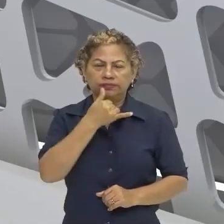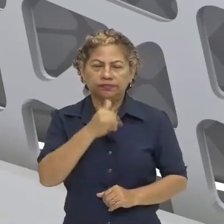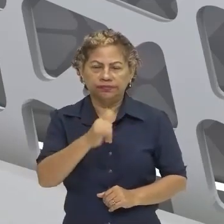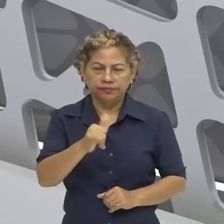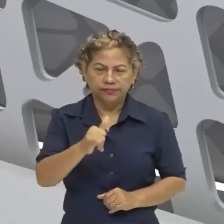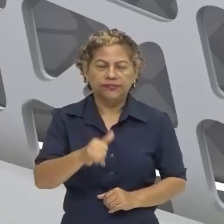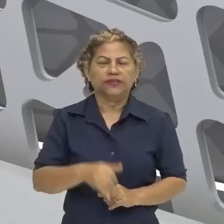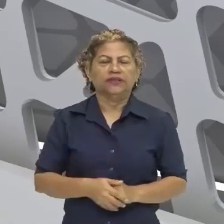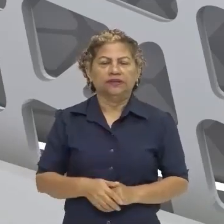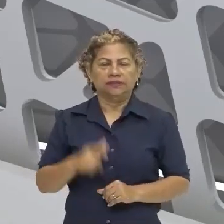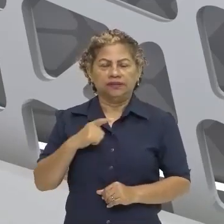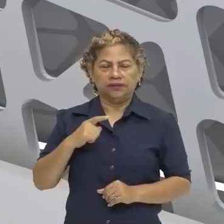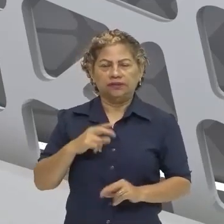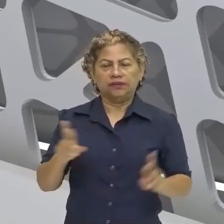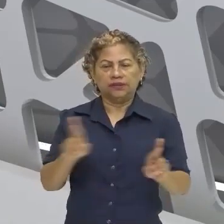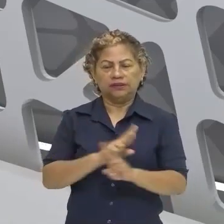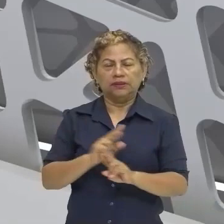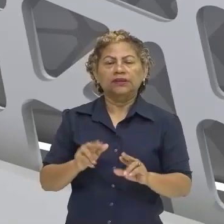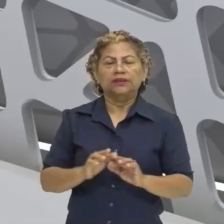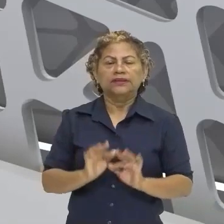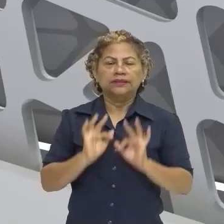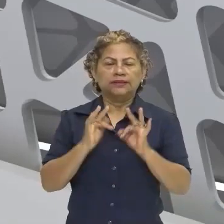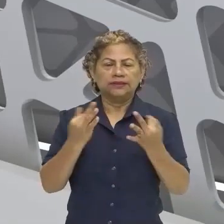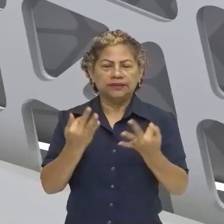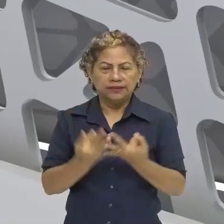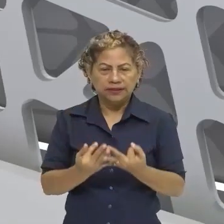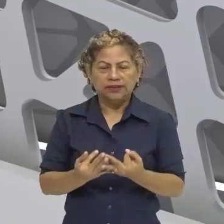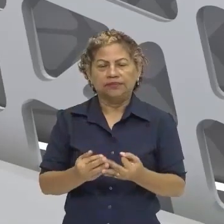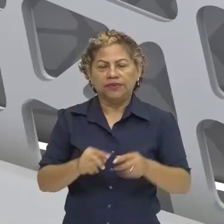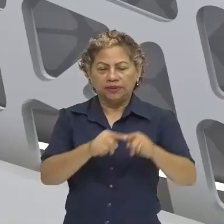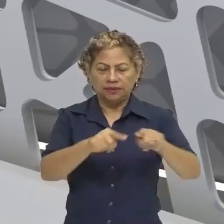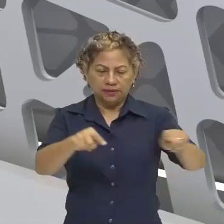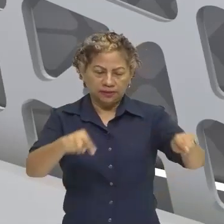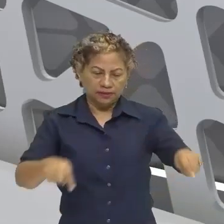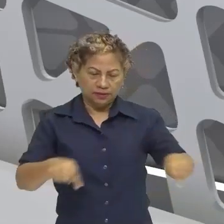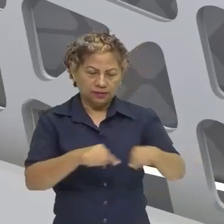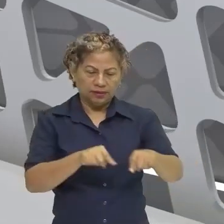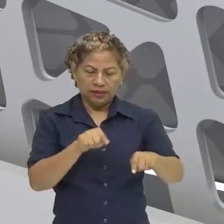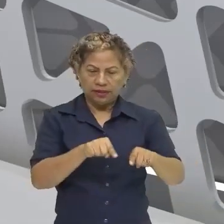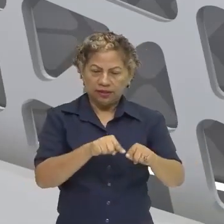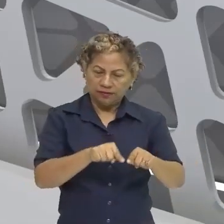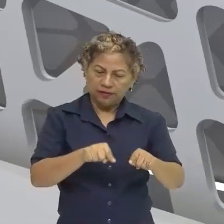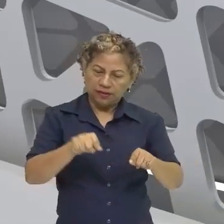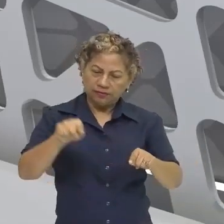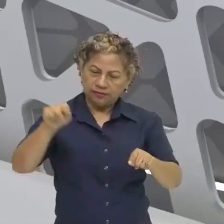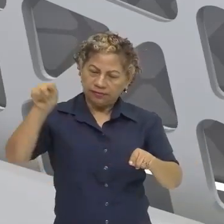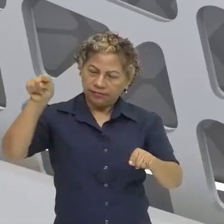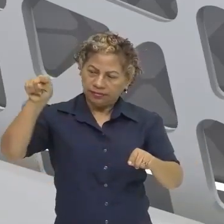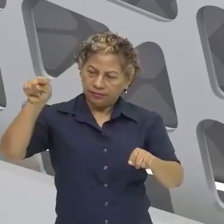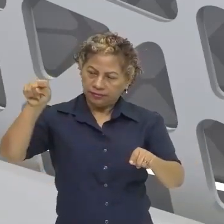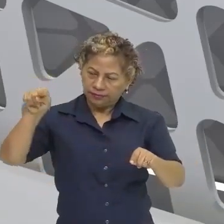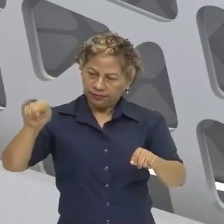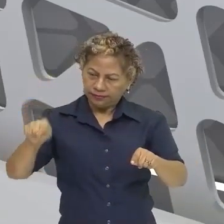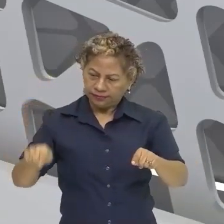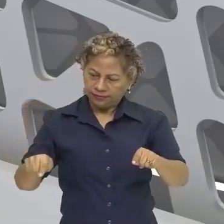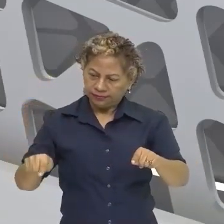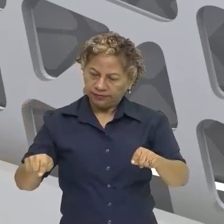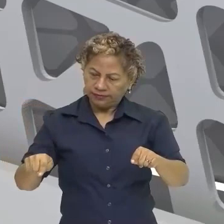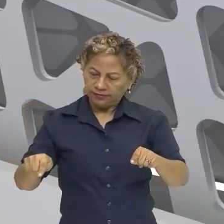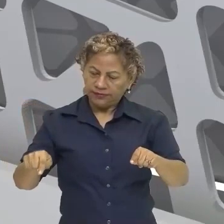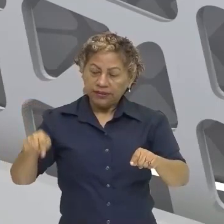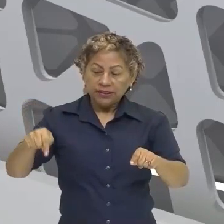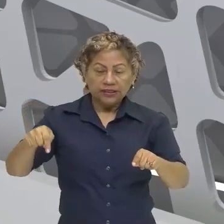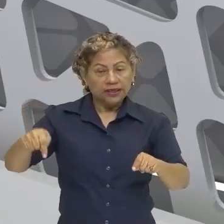que o funcionamento dele é relativamente simples. O motor suspende por meio de um cabo de aço um